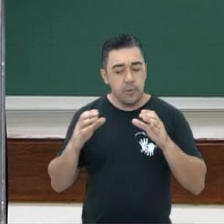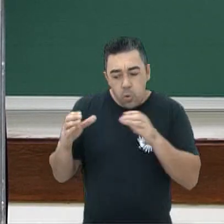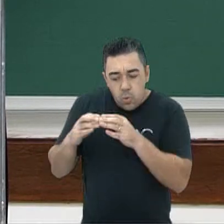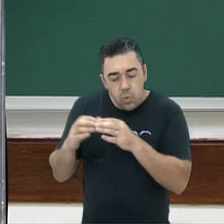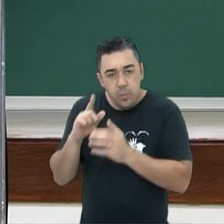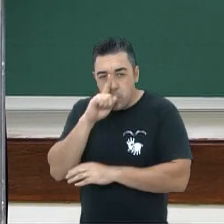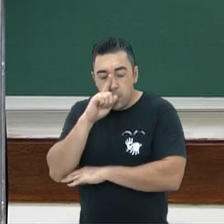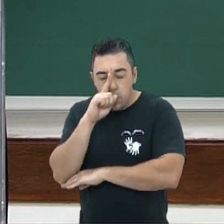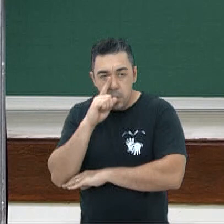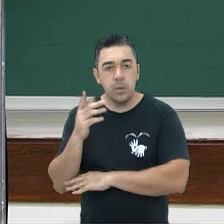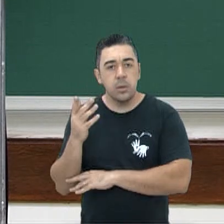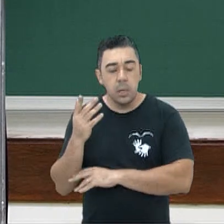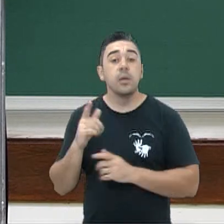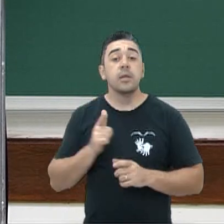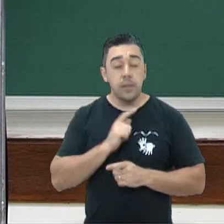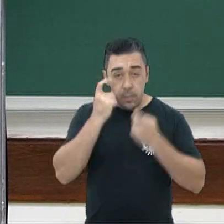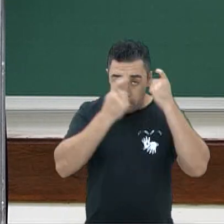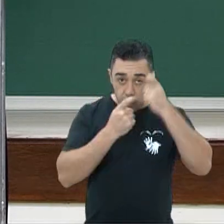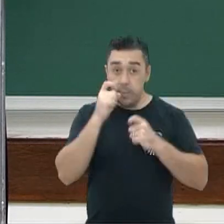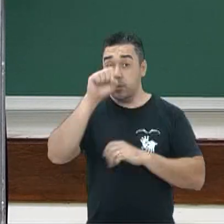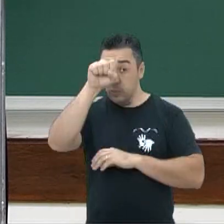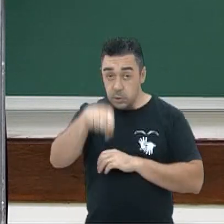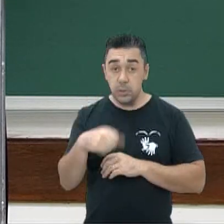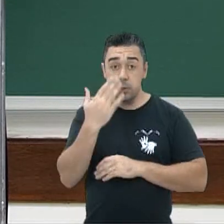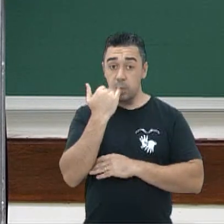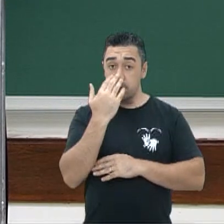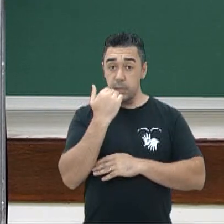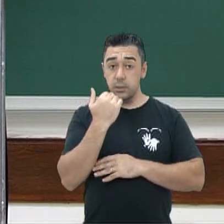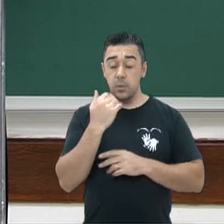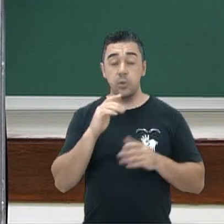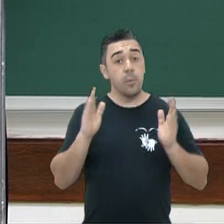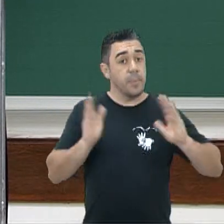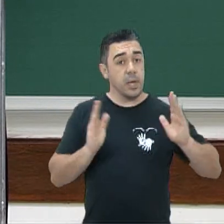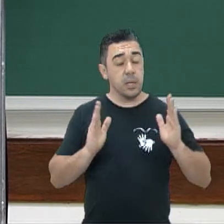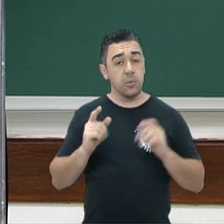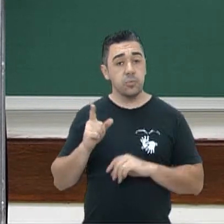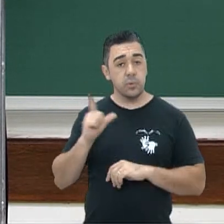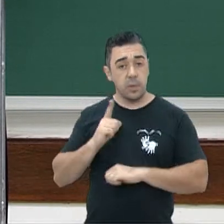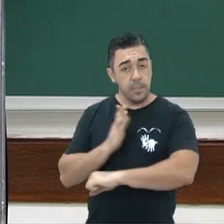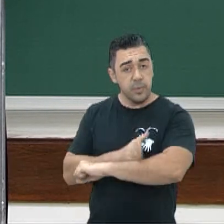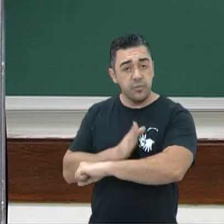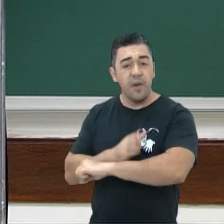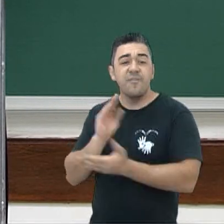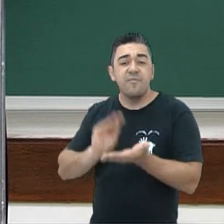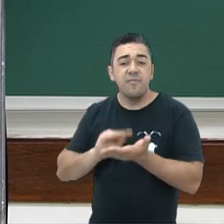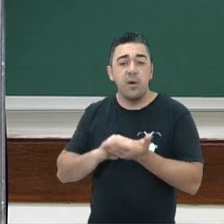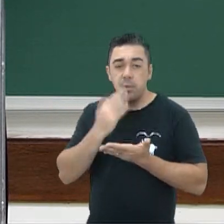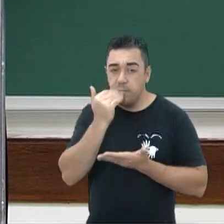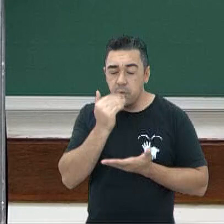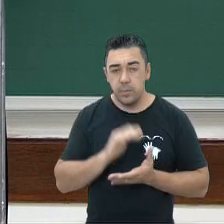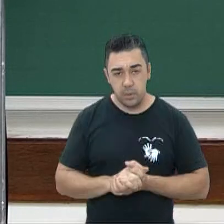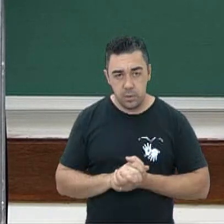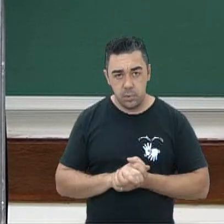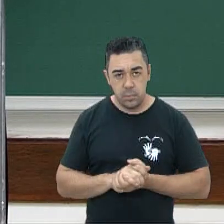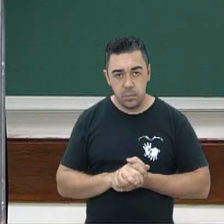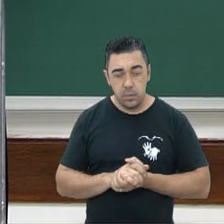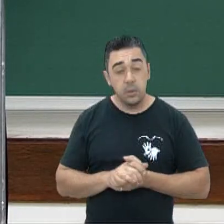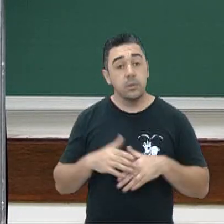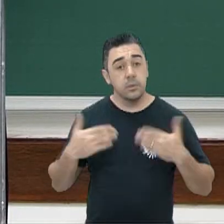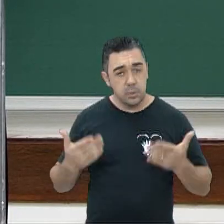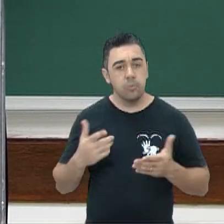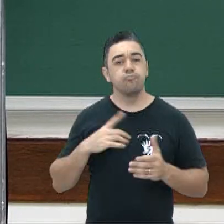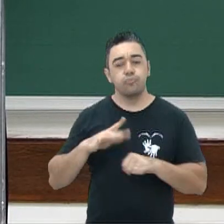há sim uma preocupação muito grande com a nossa alimentação. E no período medieval era carência nutricional muito grande, o que